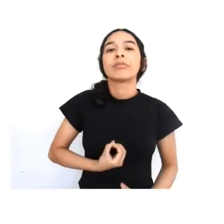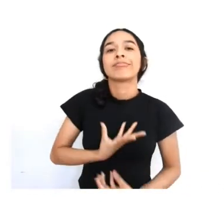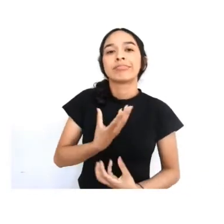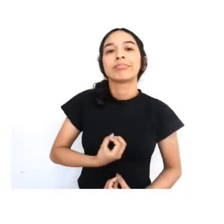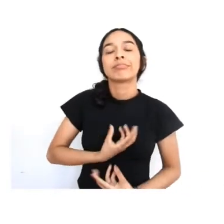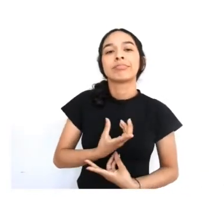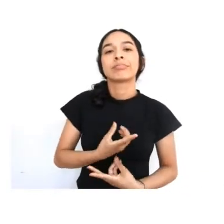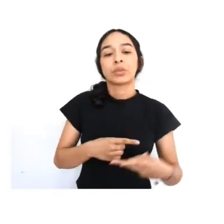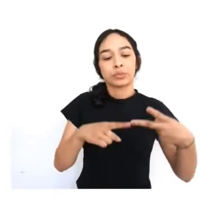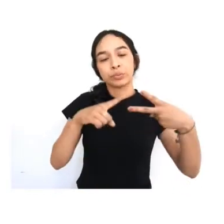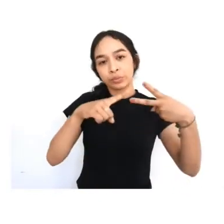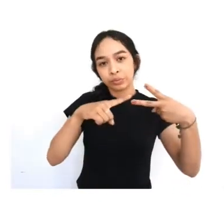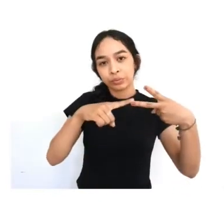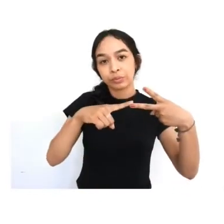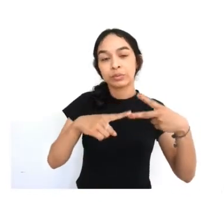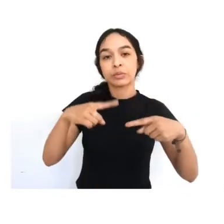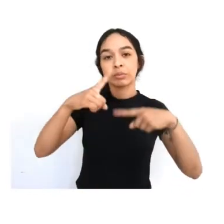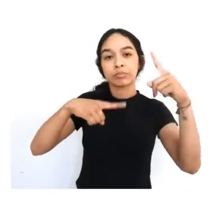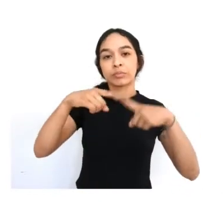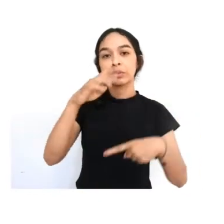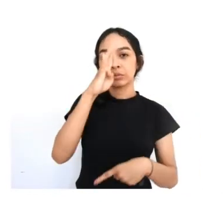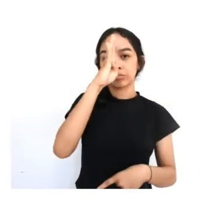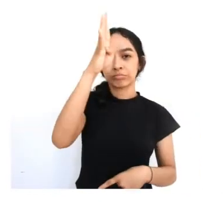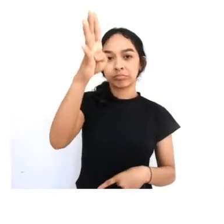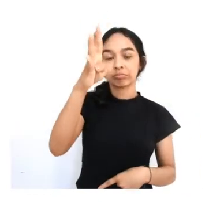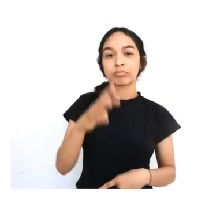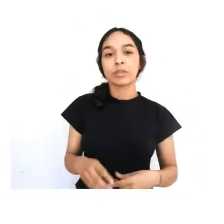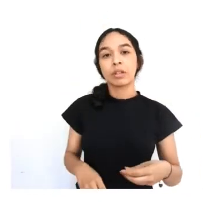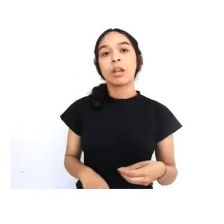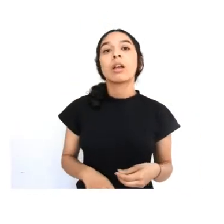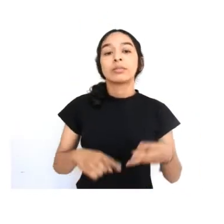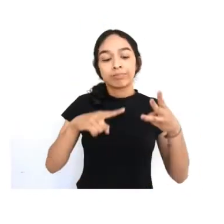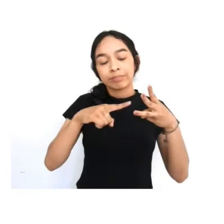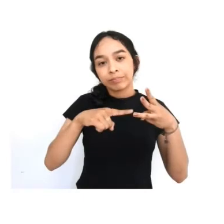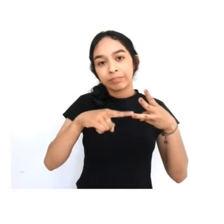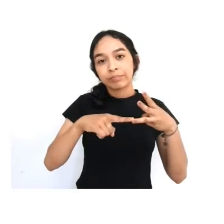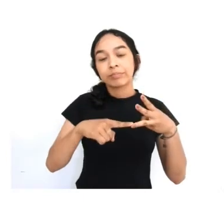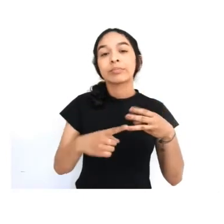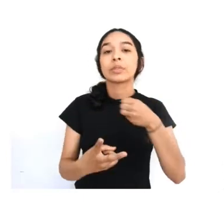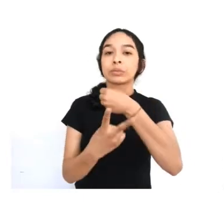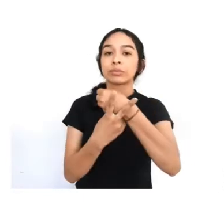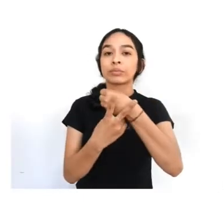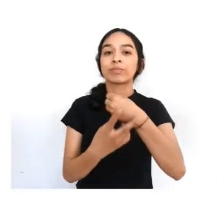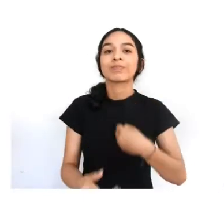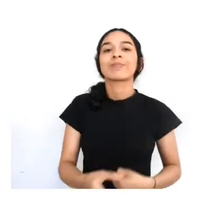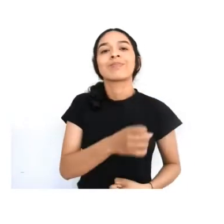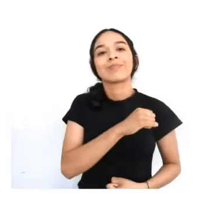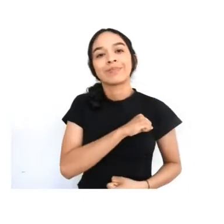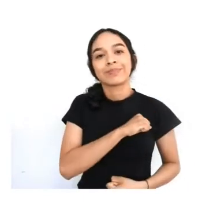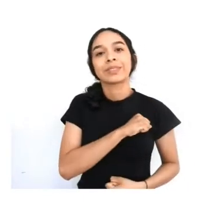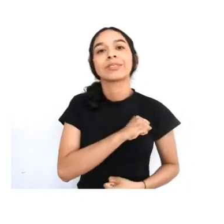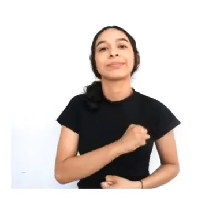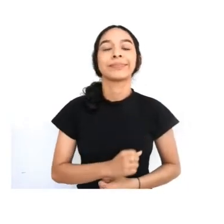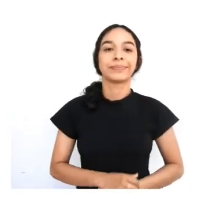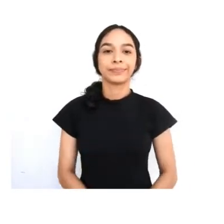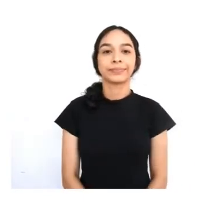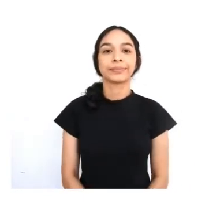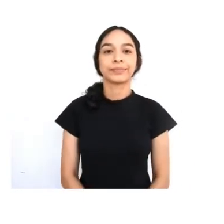certo? Nympham é o objeto. E por último, nós temos o verbo. Amate é o